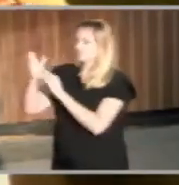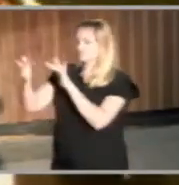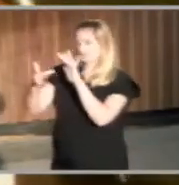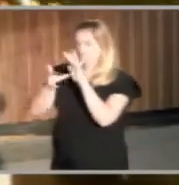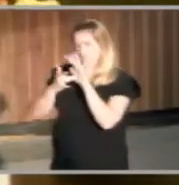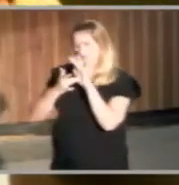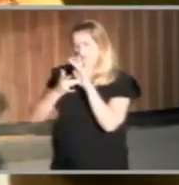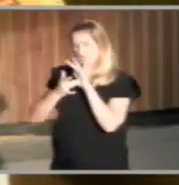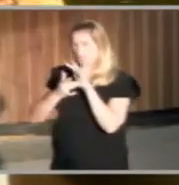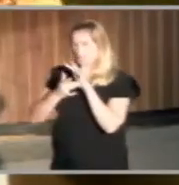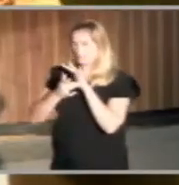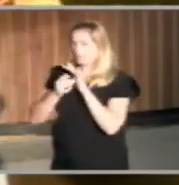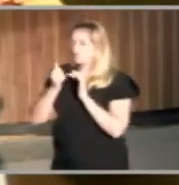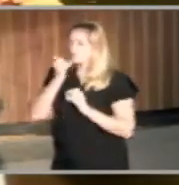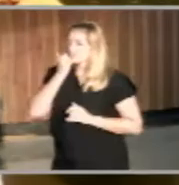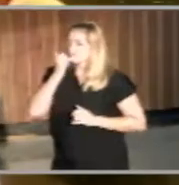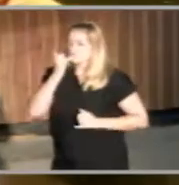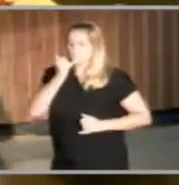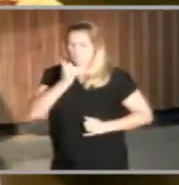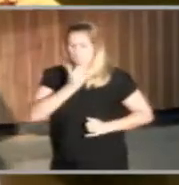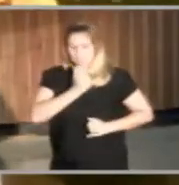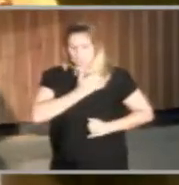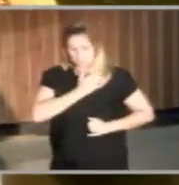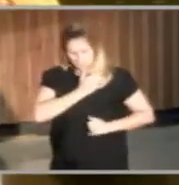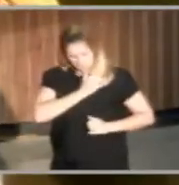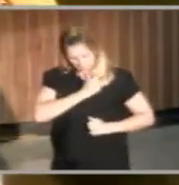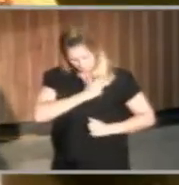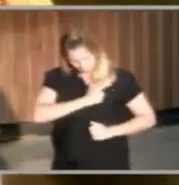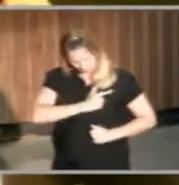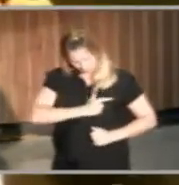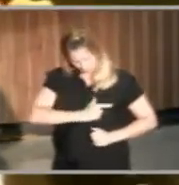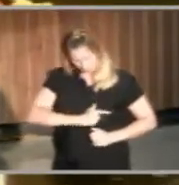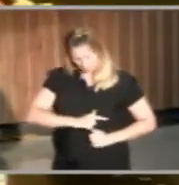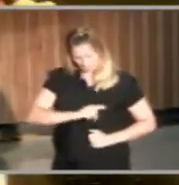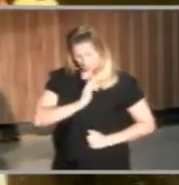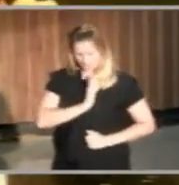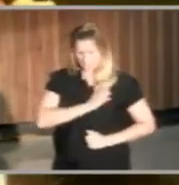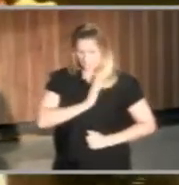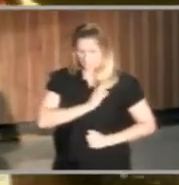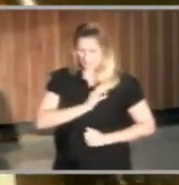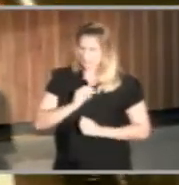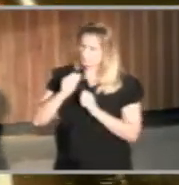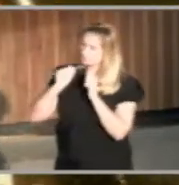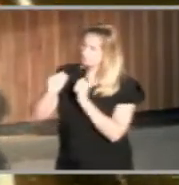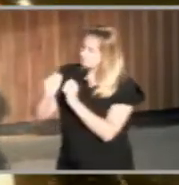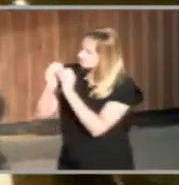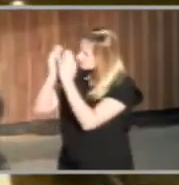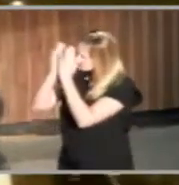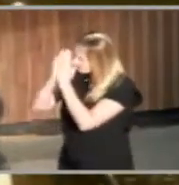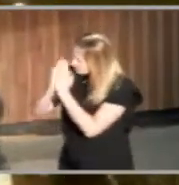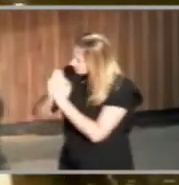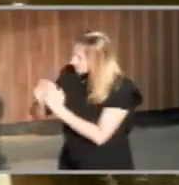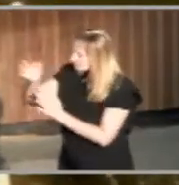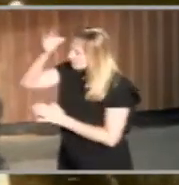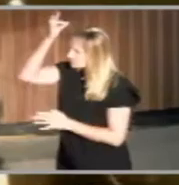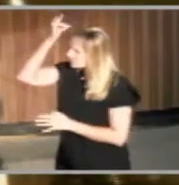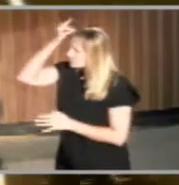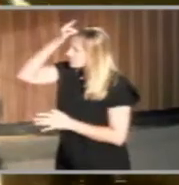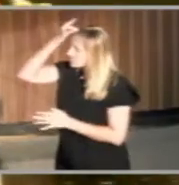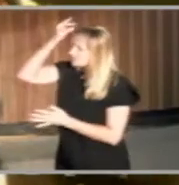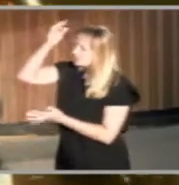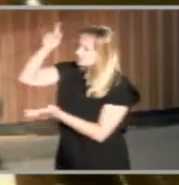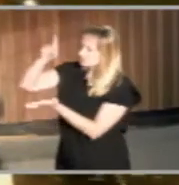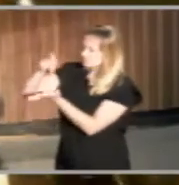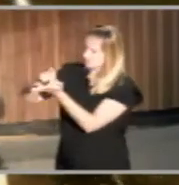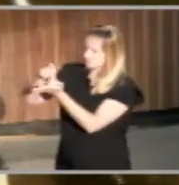os nossos erros, ó Pai, e limpa o nosso coração, para podermos Te adorar em espírito e em verdade. Abençoa